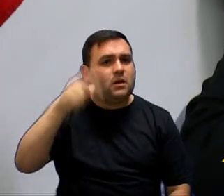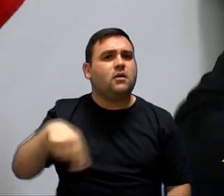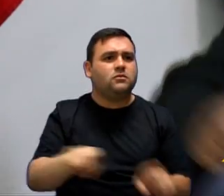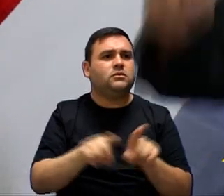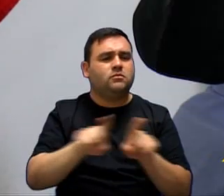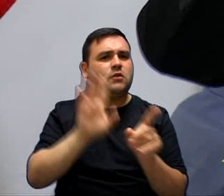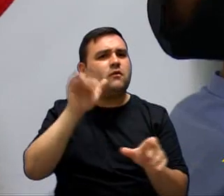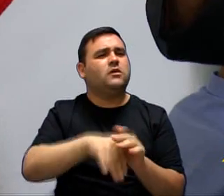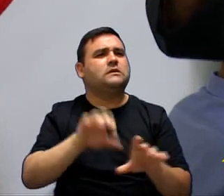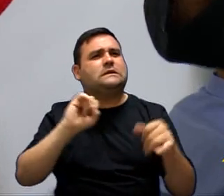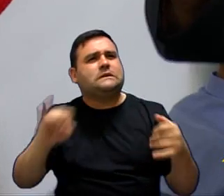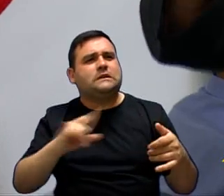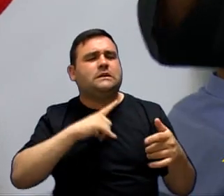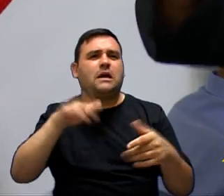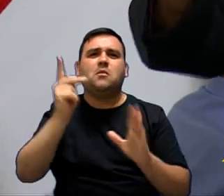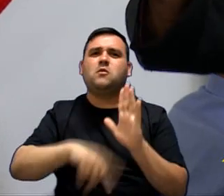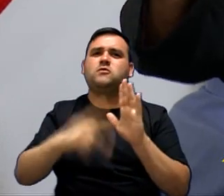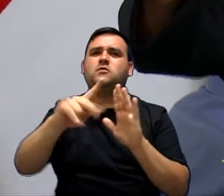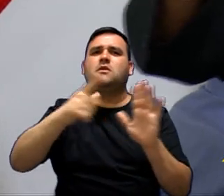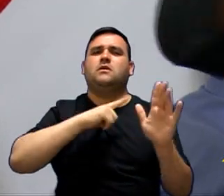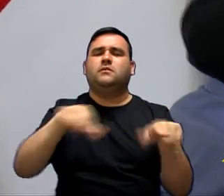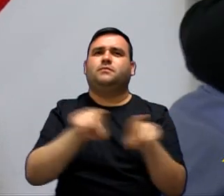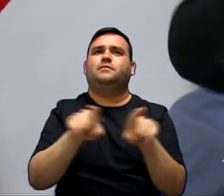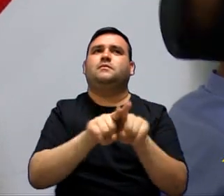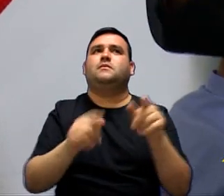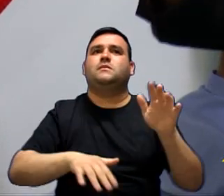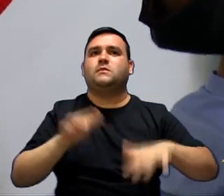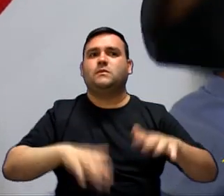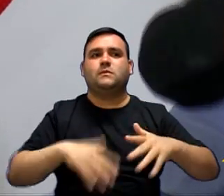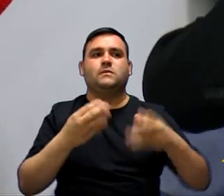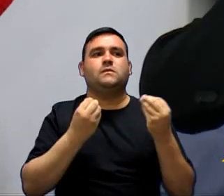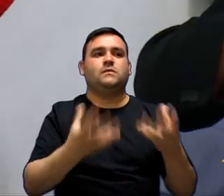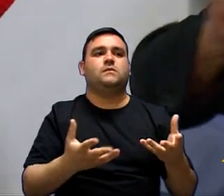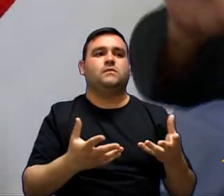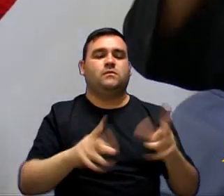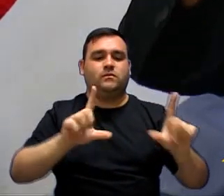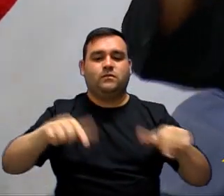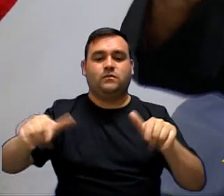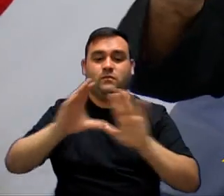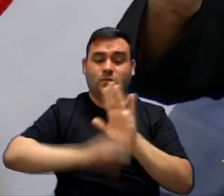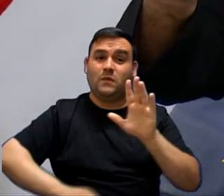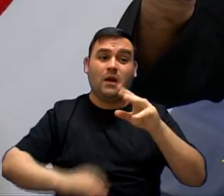também. Obrigado, e se vereador. Fosse para aquele projeto seu lá de entrega de título de cidadão,